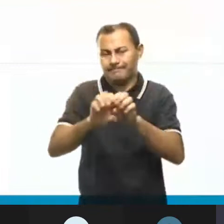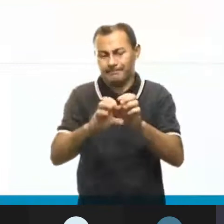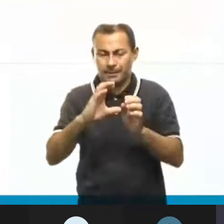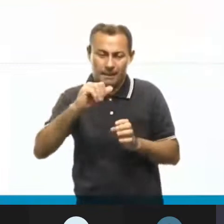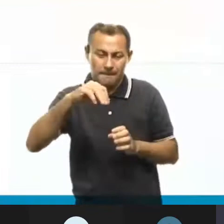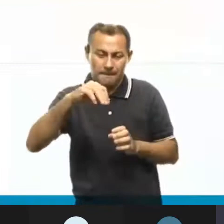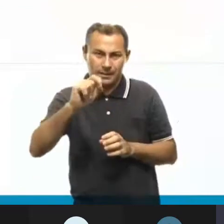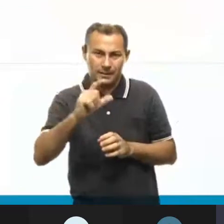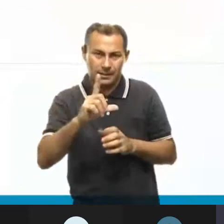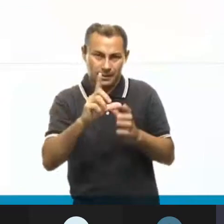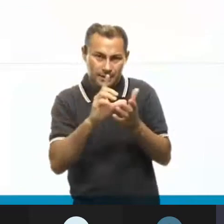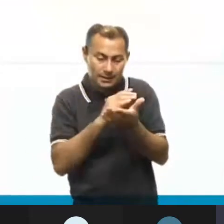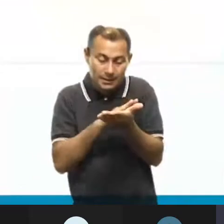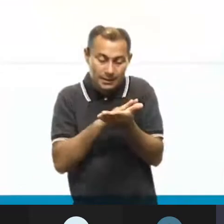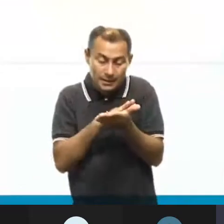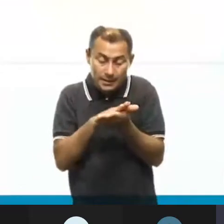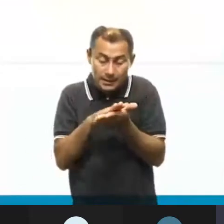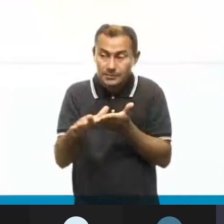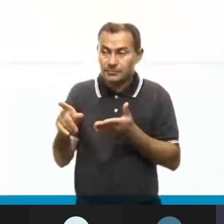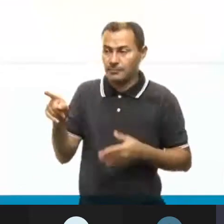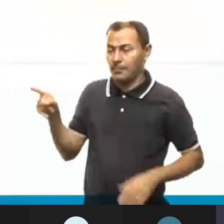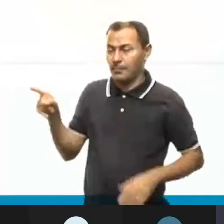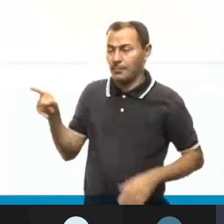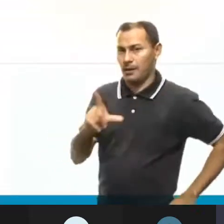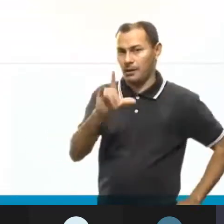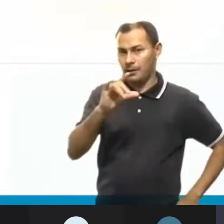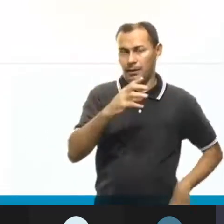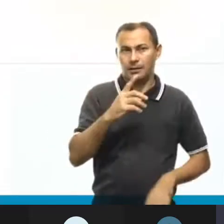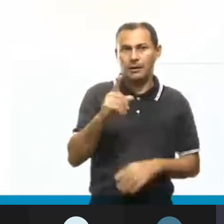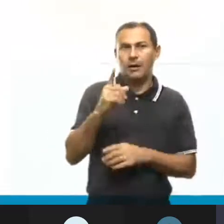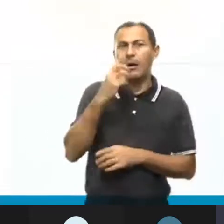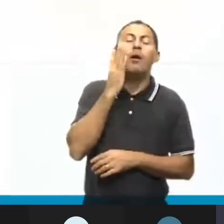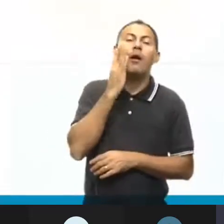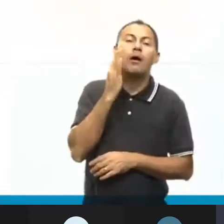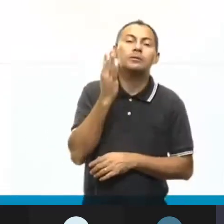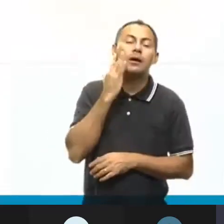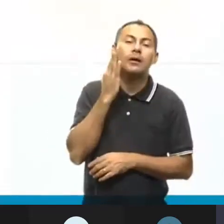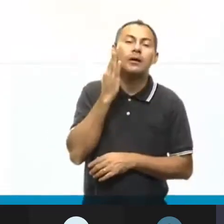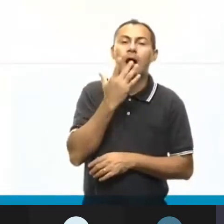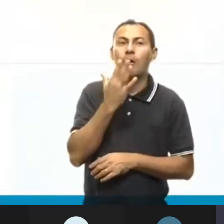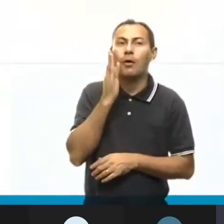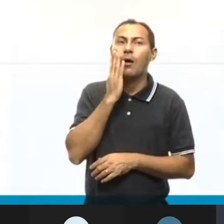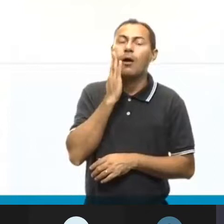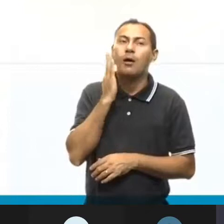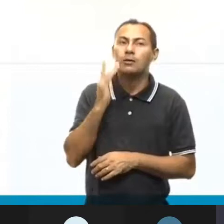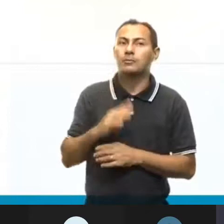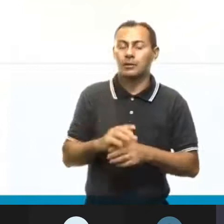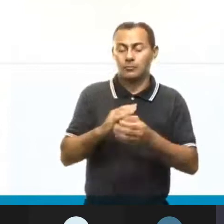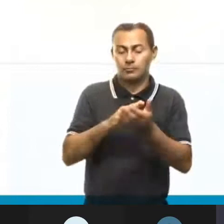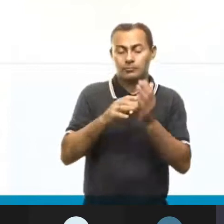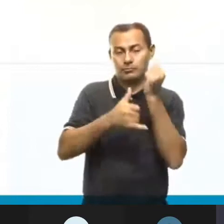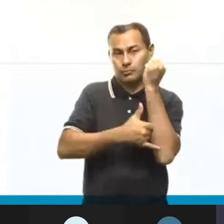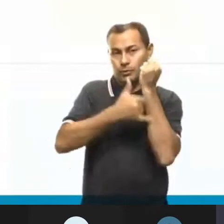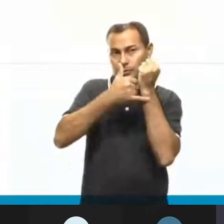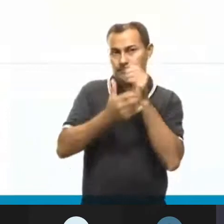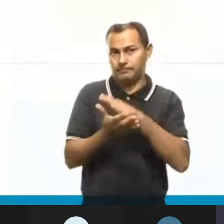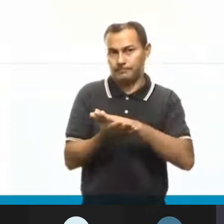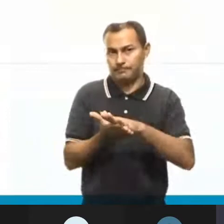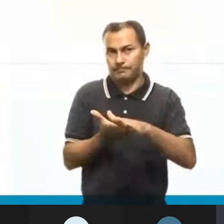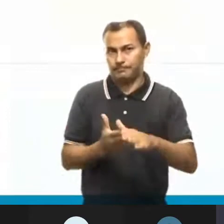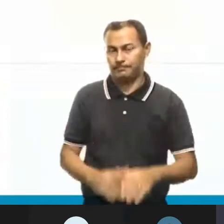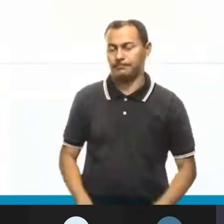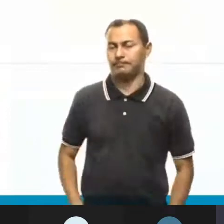Uma camada de músculo liso. Então essa, né, linha rosinha aqui que a gente vê, isso aqui é músculo liso. Então, eu tenho